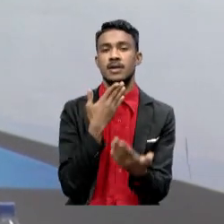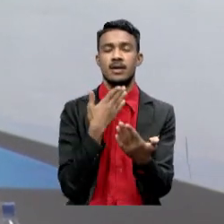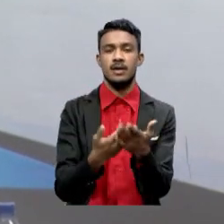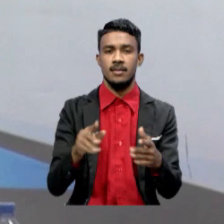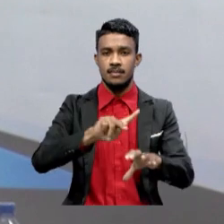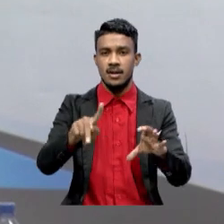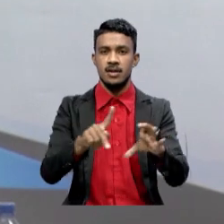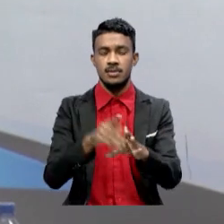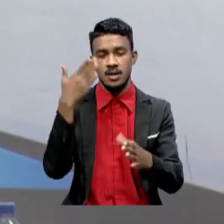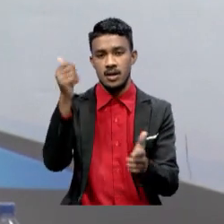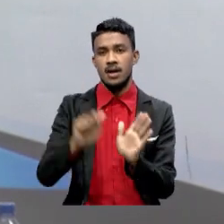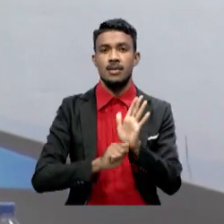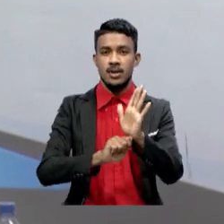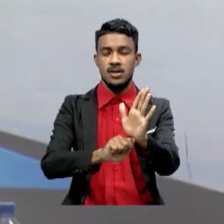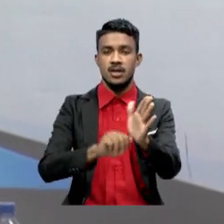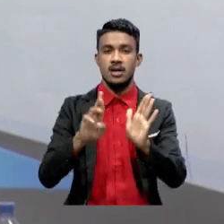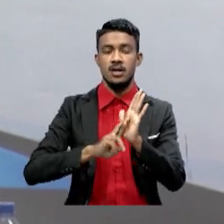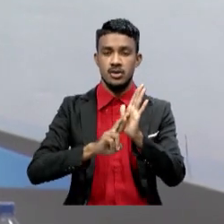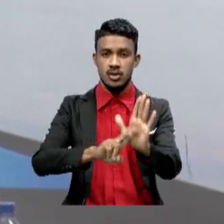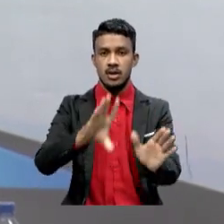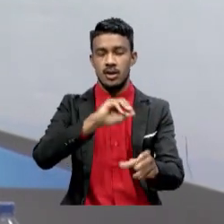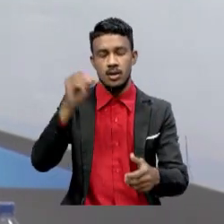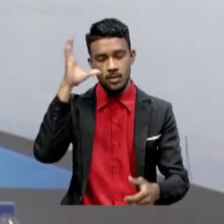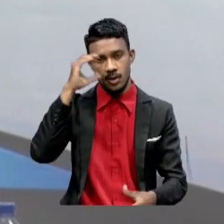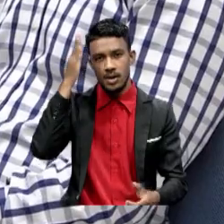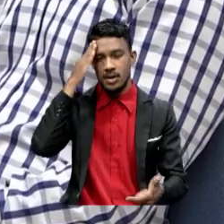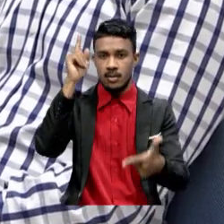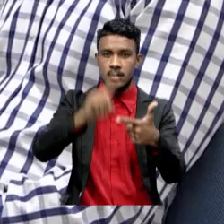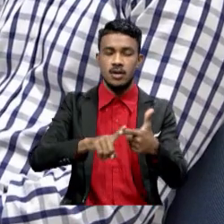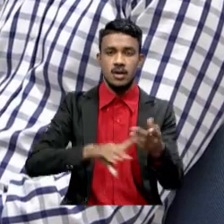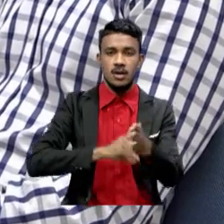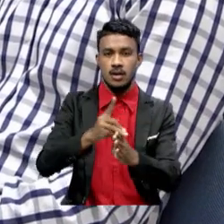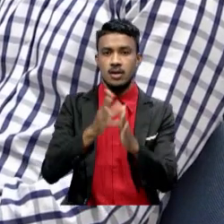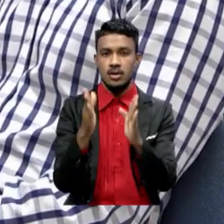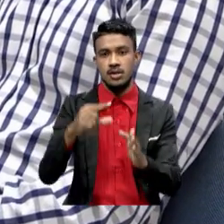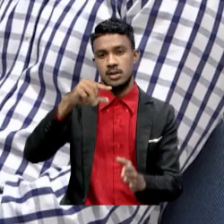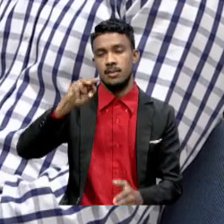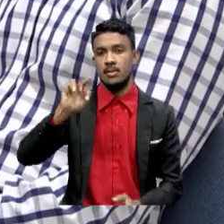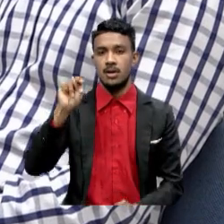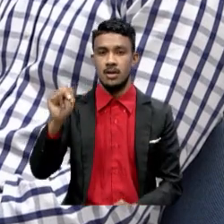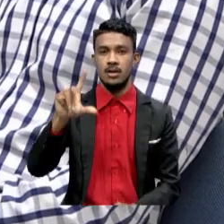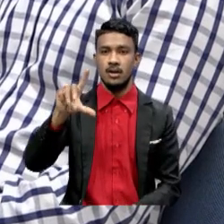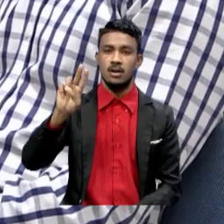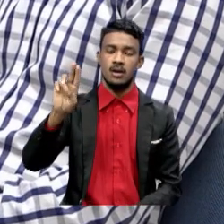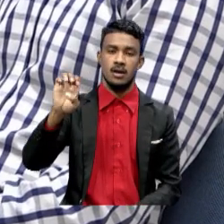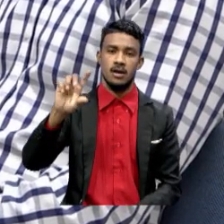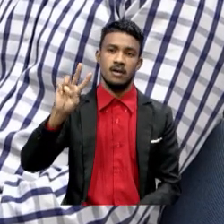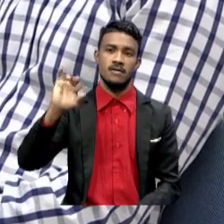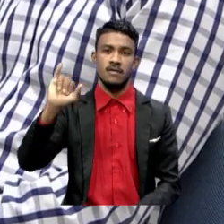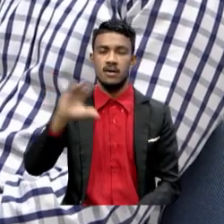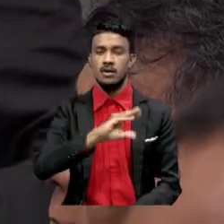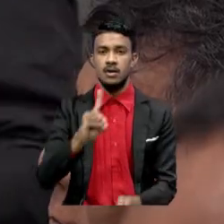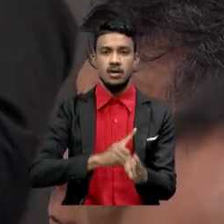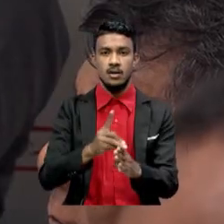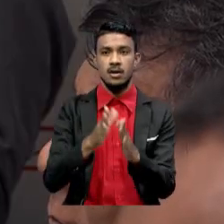Participa e a apresentação resultado pesquisa pada Ruakne, husi Diretor-Geral GMN Levida Costa Serrano, Diretor